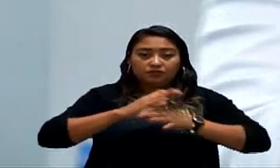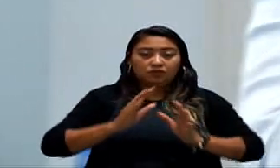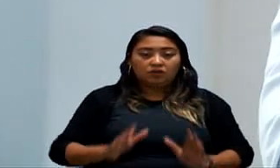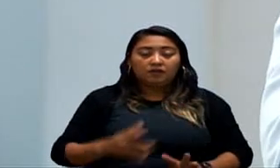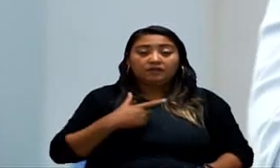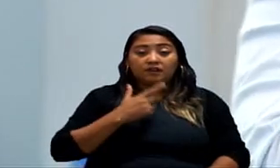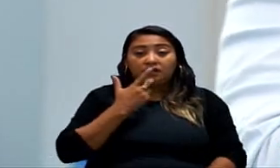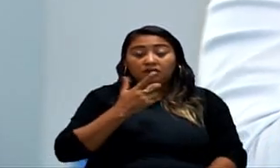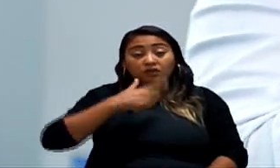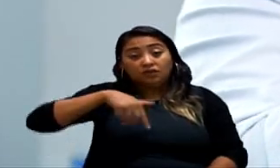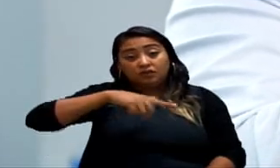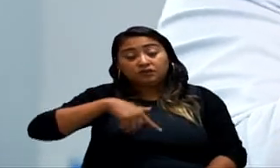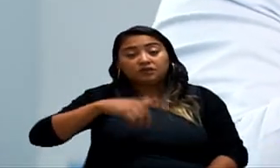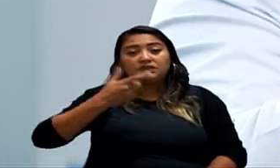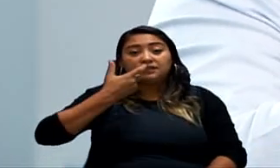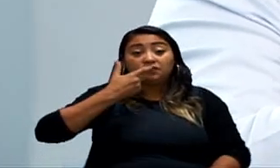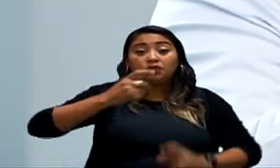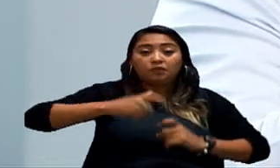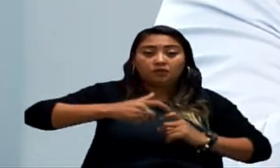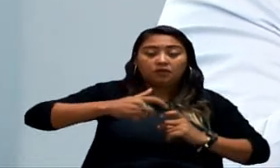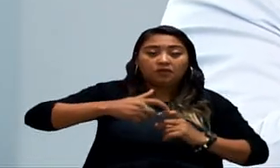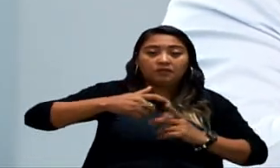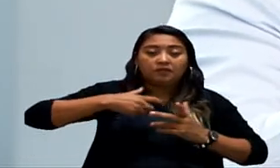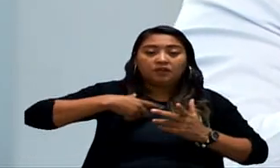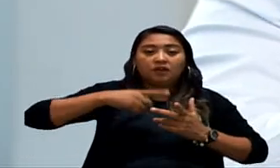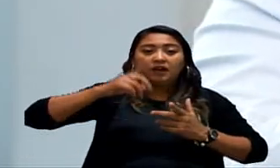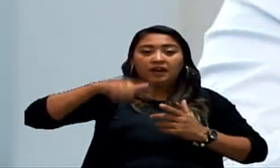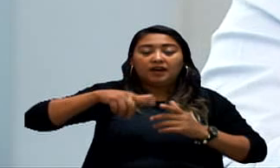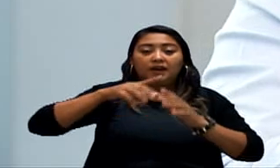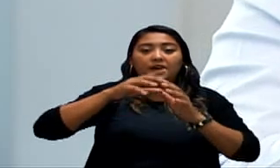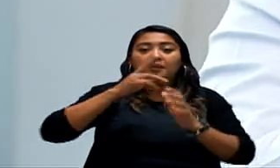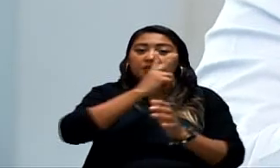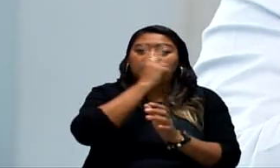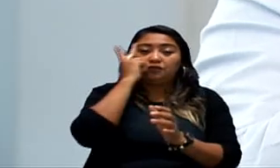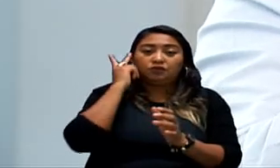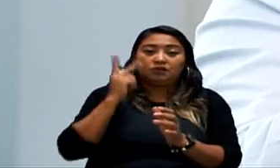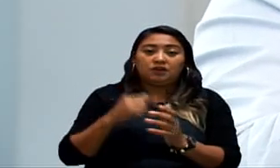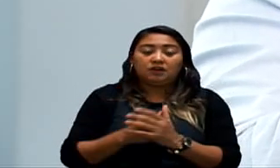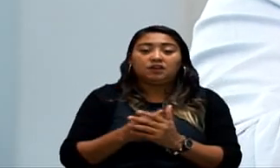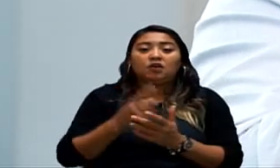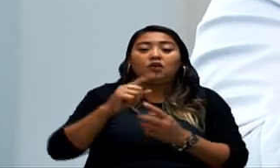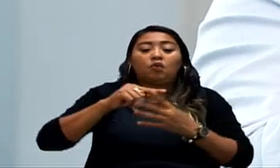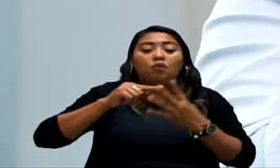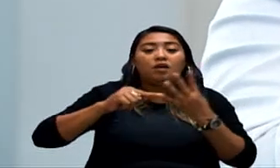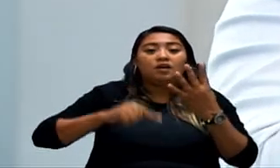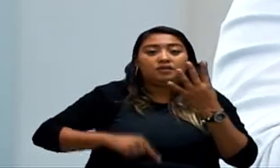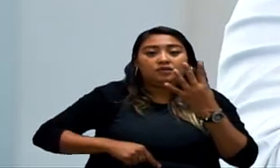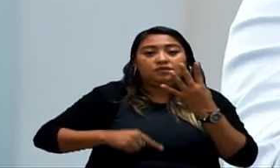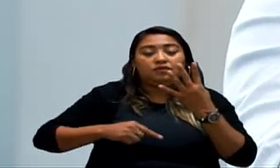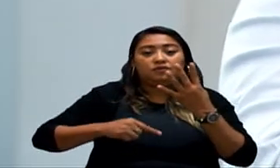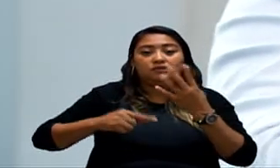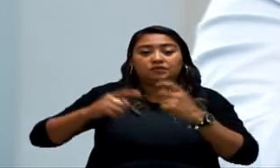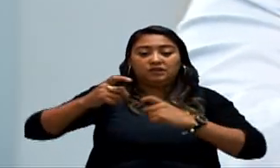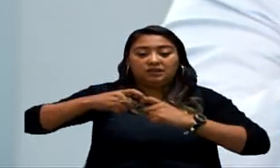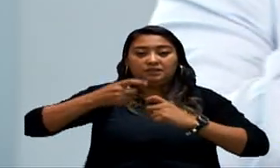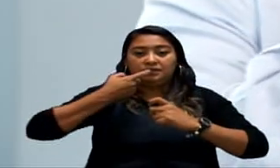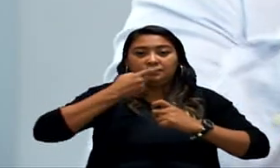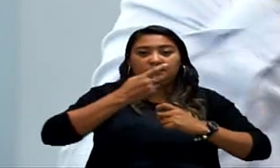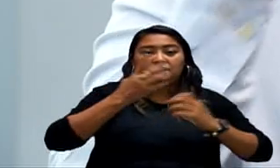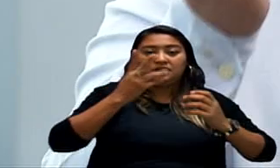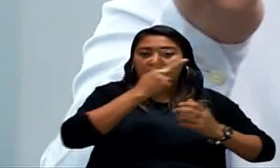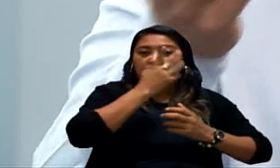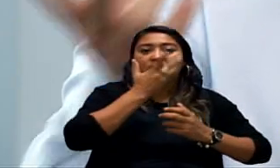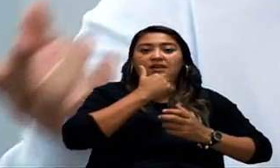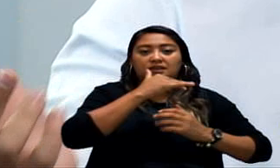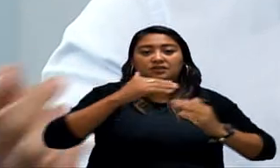o nosso odontomóvel é justamente para crianças com autismo. Tem quatro unidades, vereador. Específico para isso. Vereador, mas a gente tem